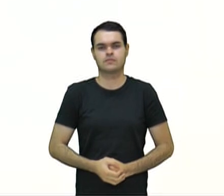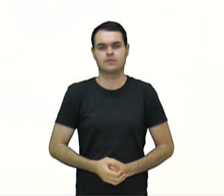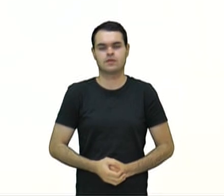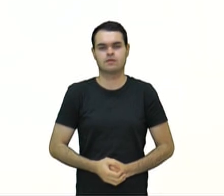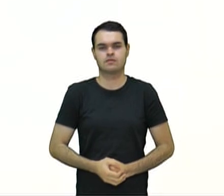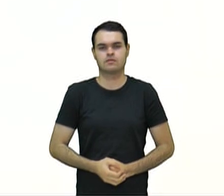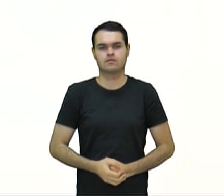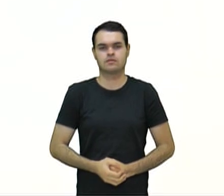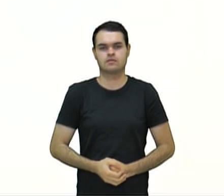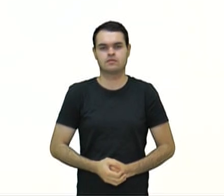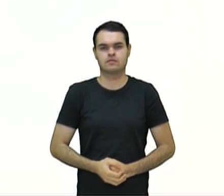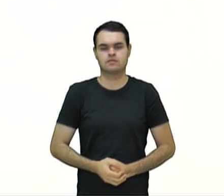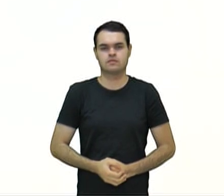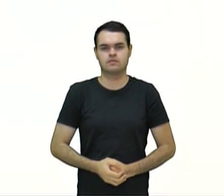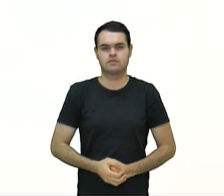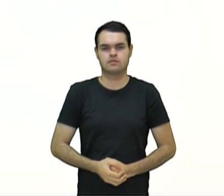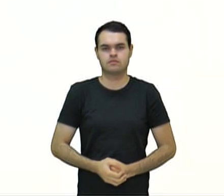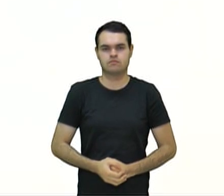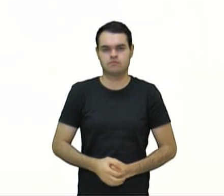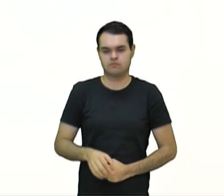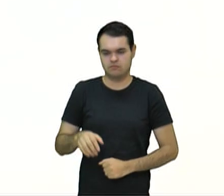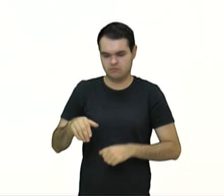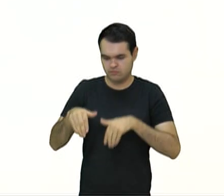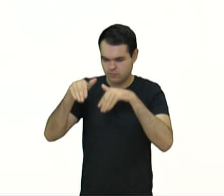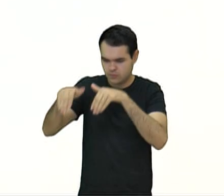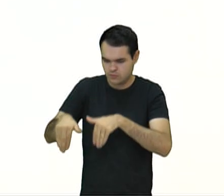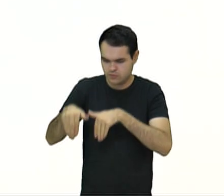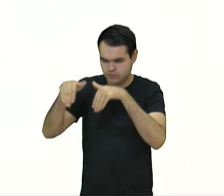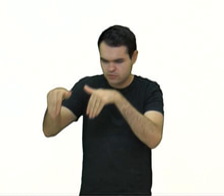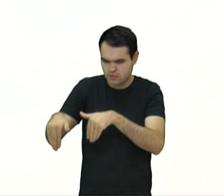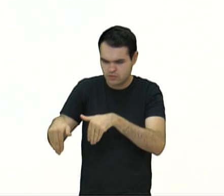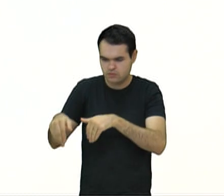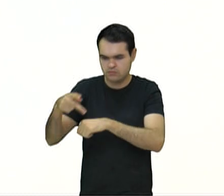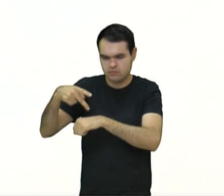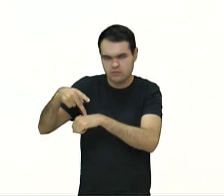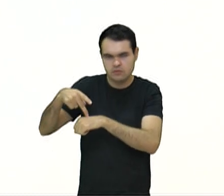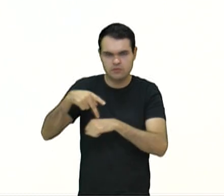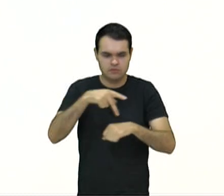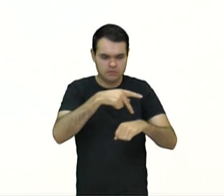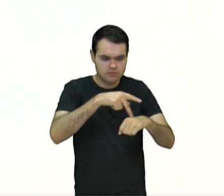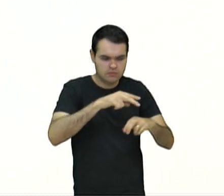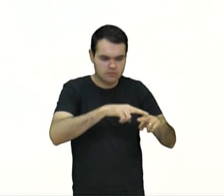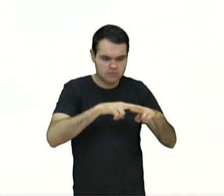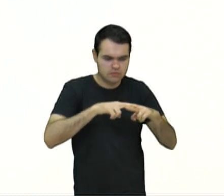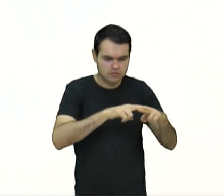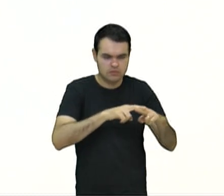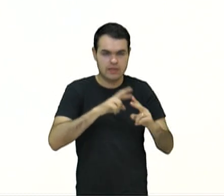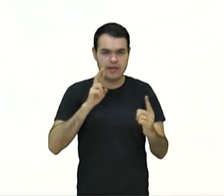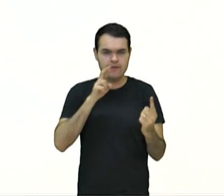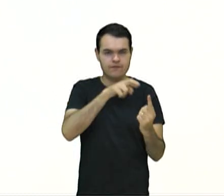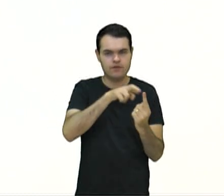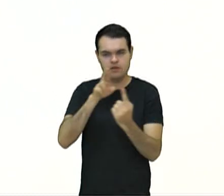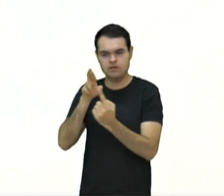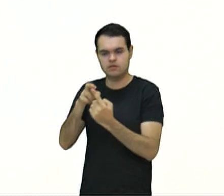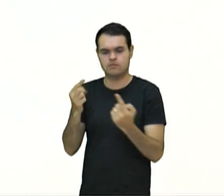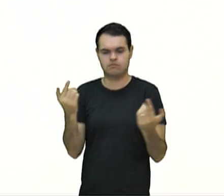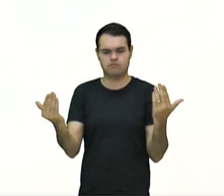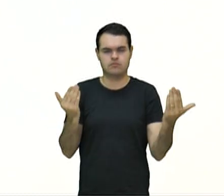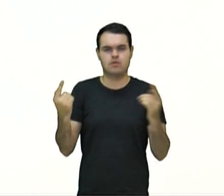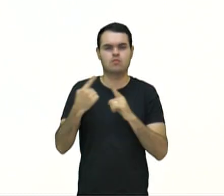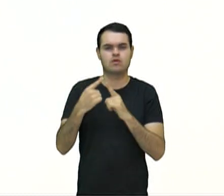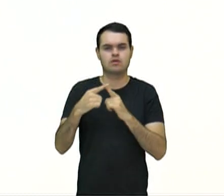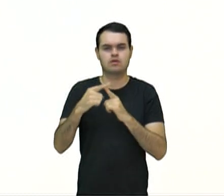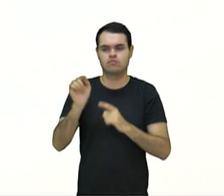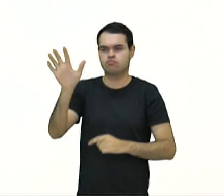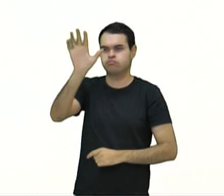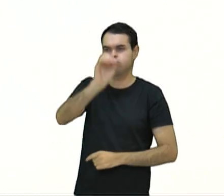Por que nós temos que utilizar a Austrália e a Nova Zelândia como referência? Elas ocupam 90%